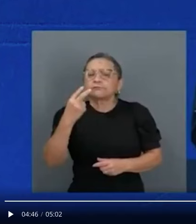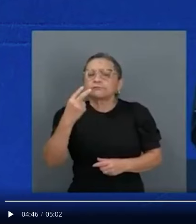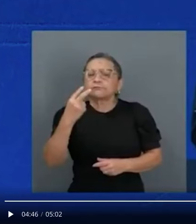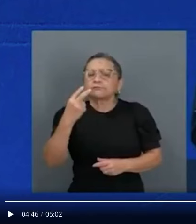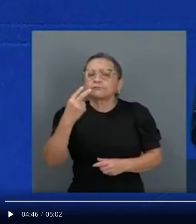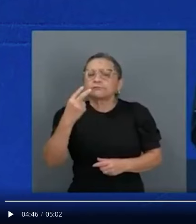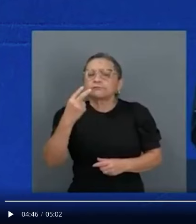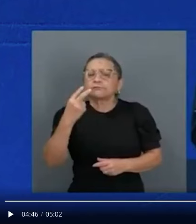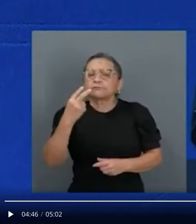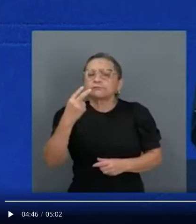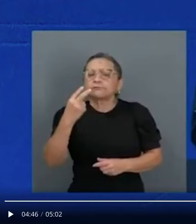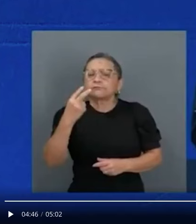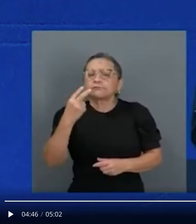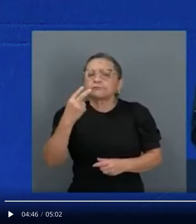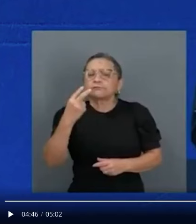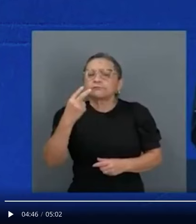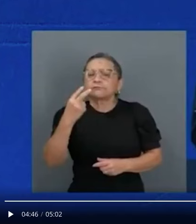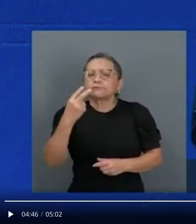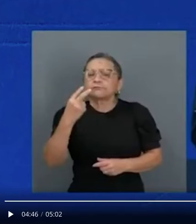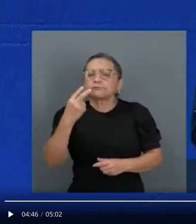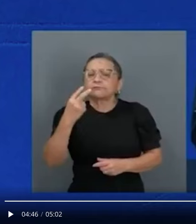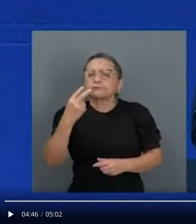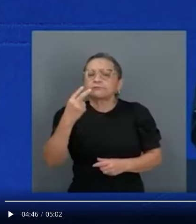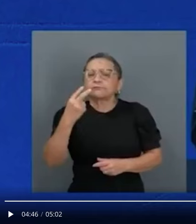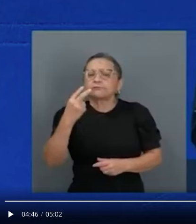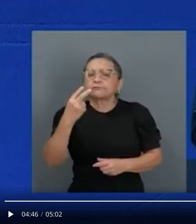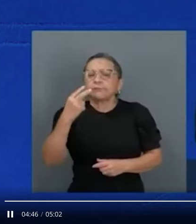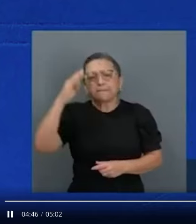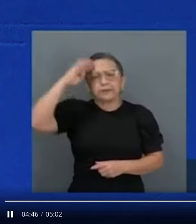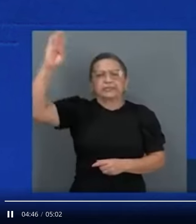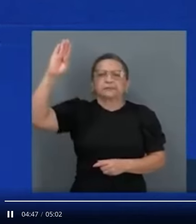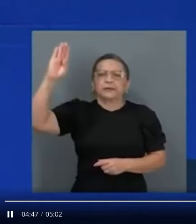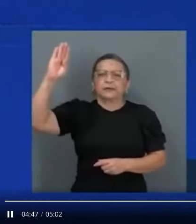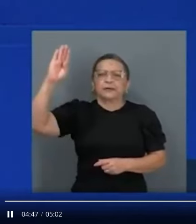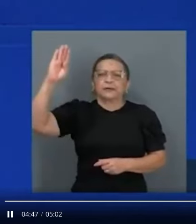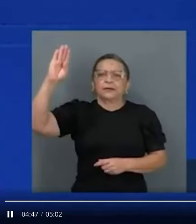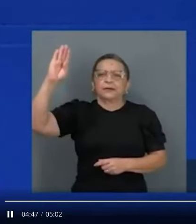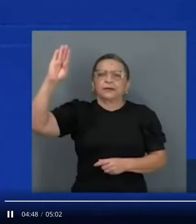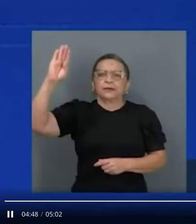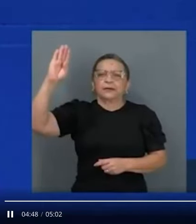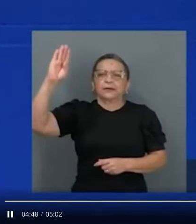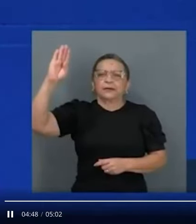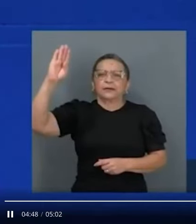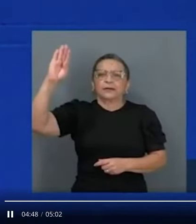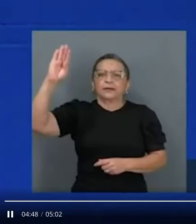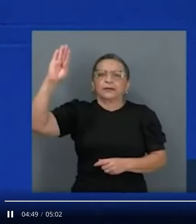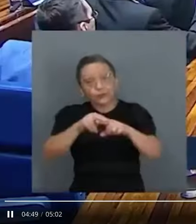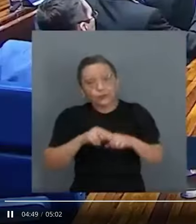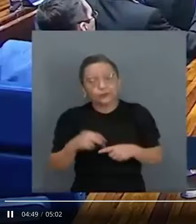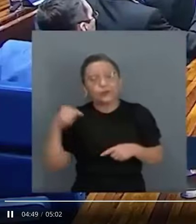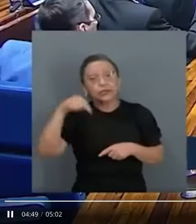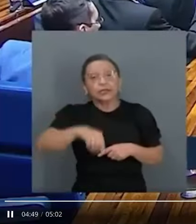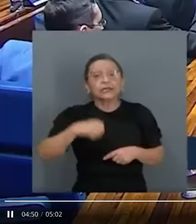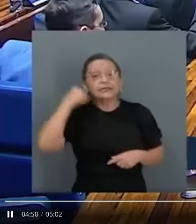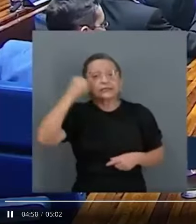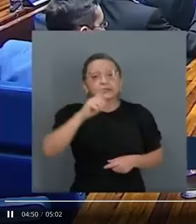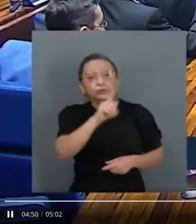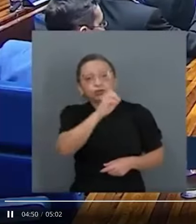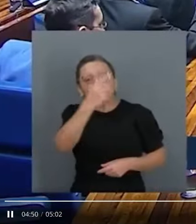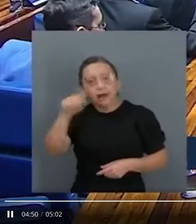tem que entender isso aí também. O a nossa querida Toninha do Diabo está falando aqui. E é para isso que o senador Girão